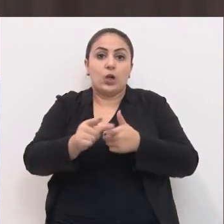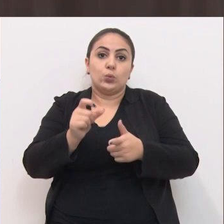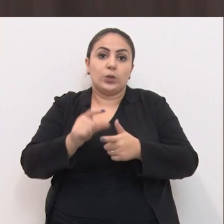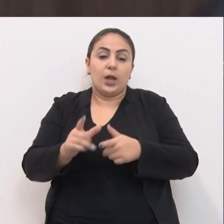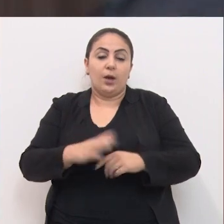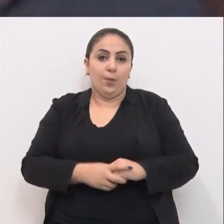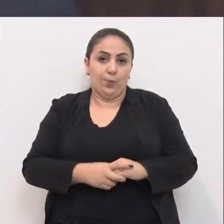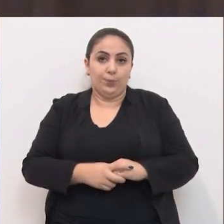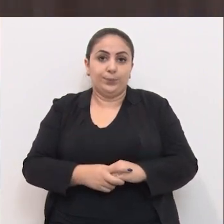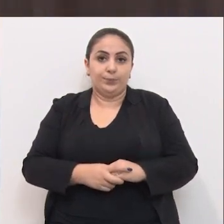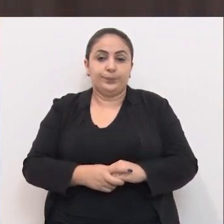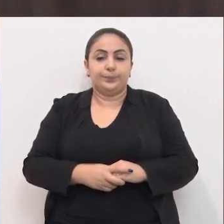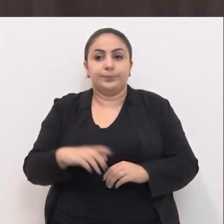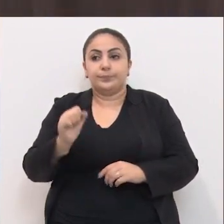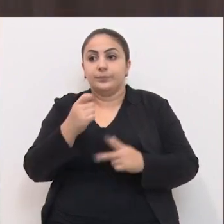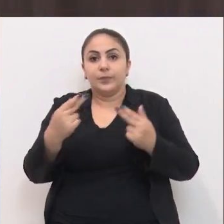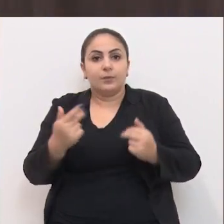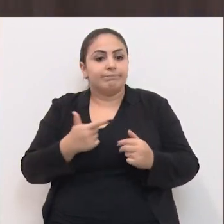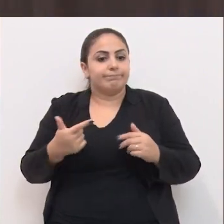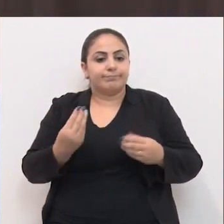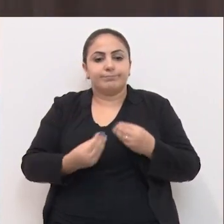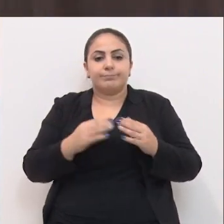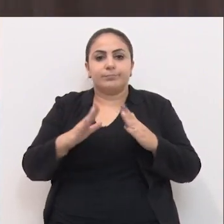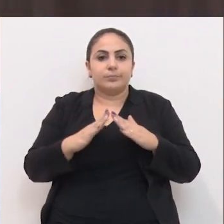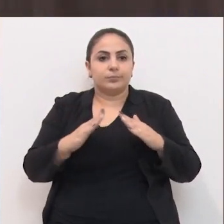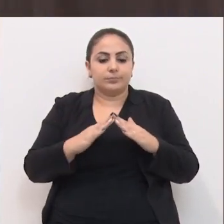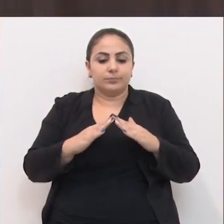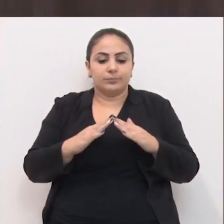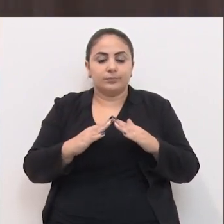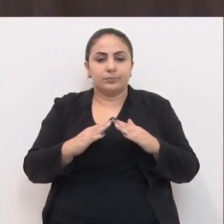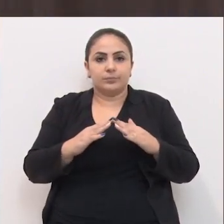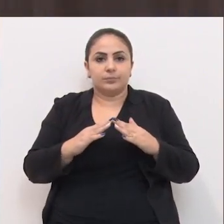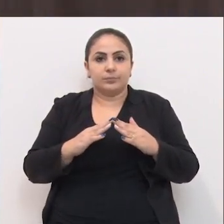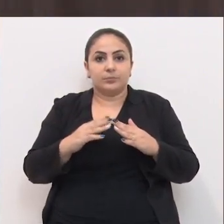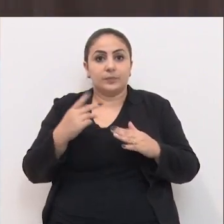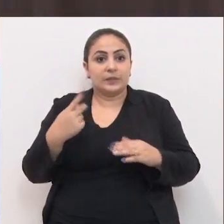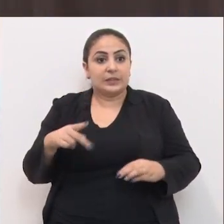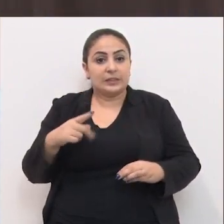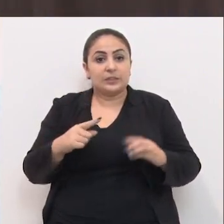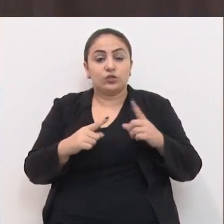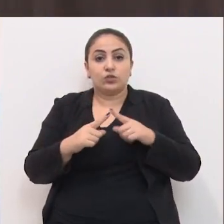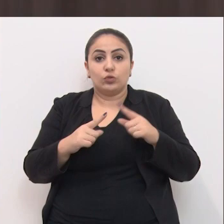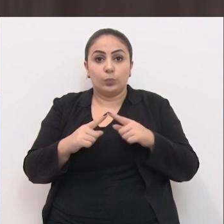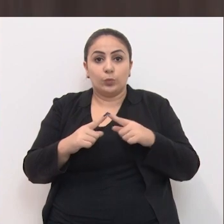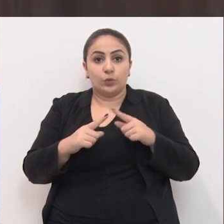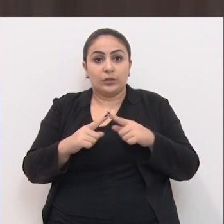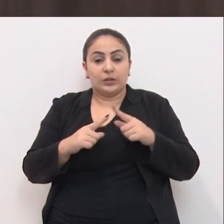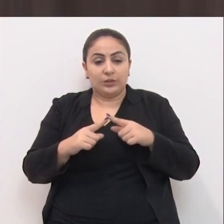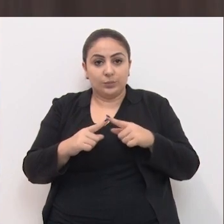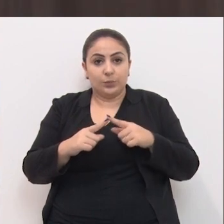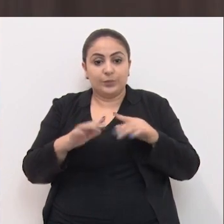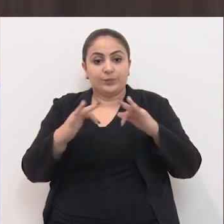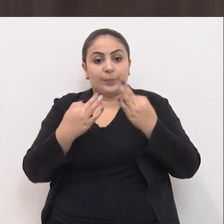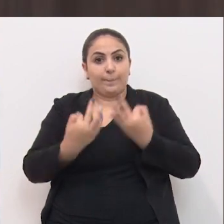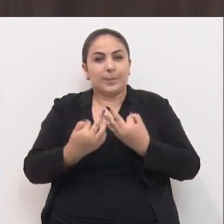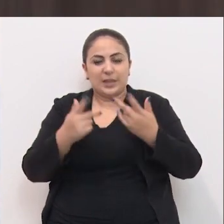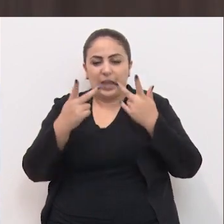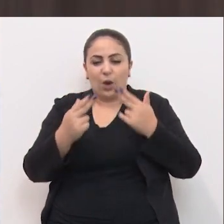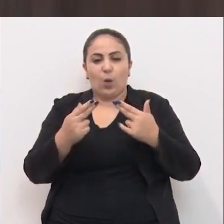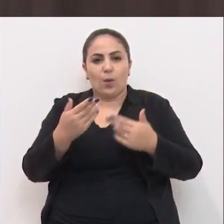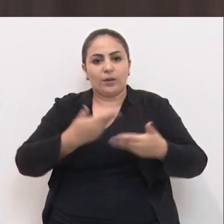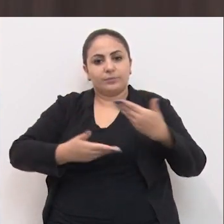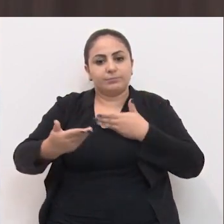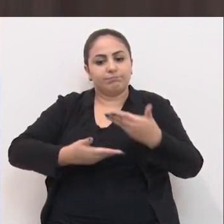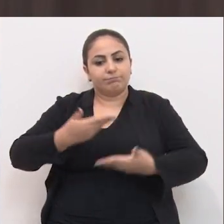né, para que seja construída lá 2.100 casas populares. Para aquelas famílias que estão